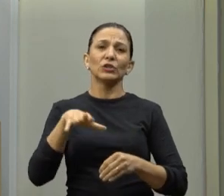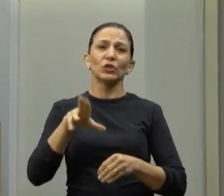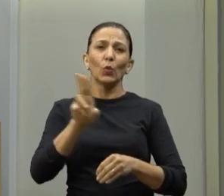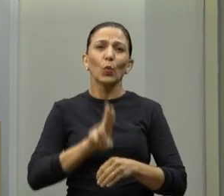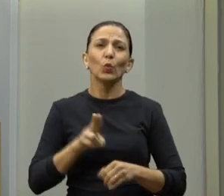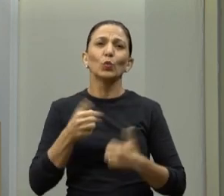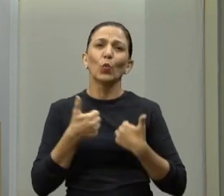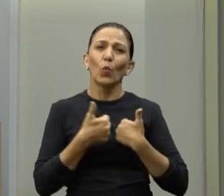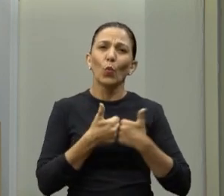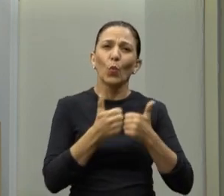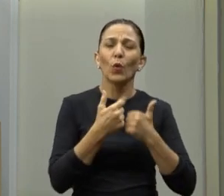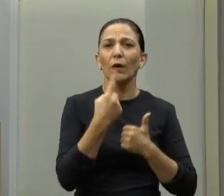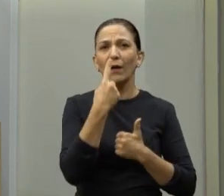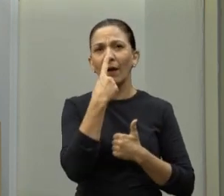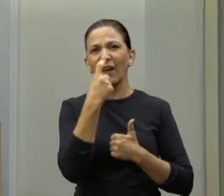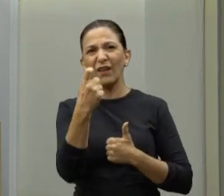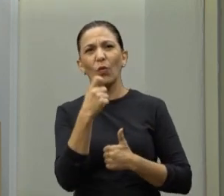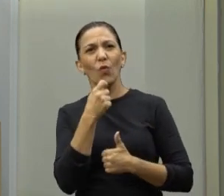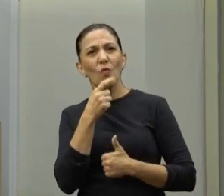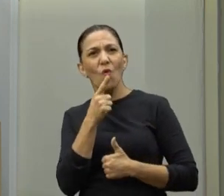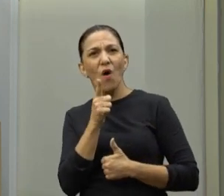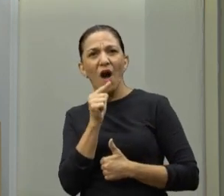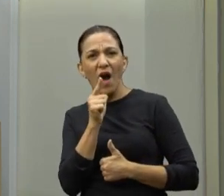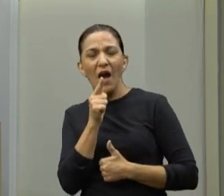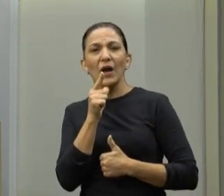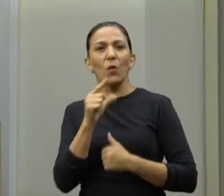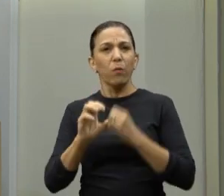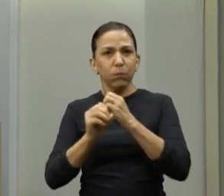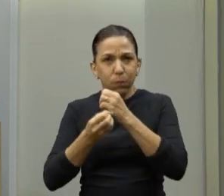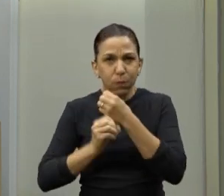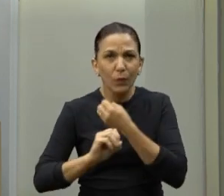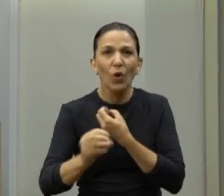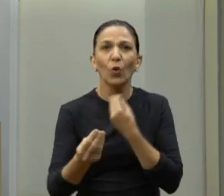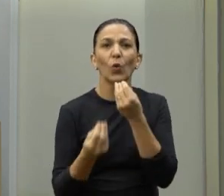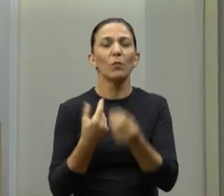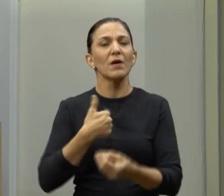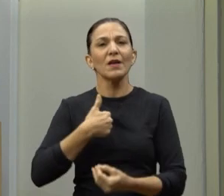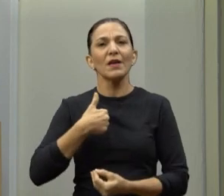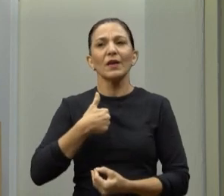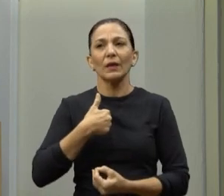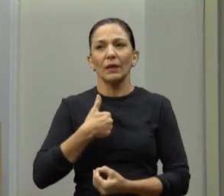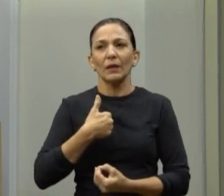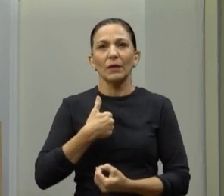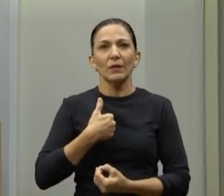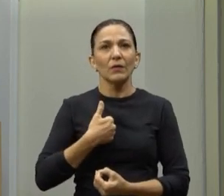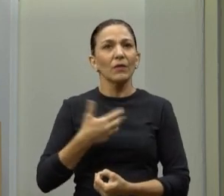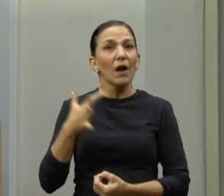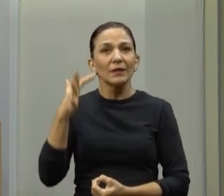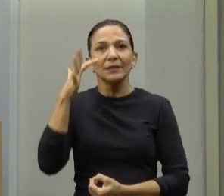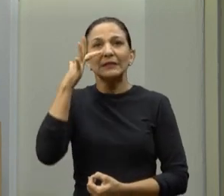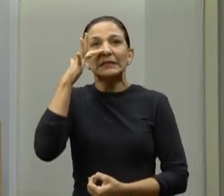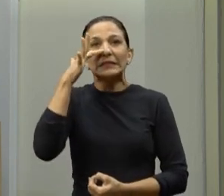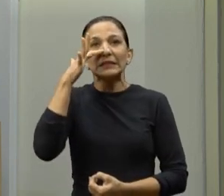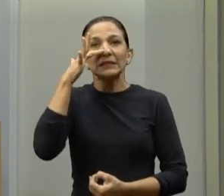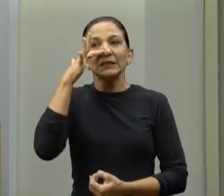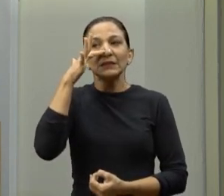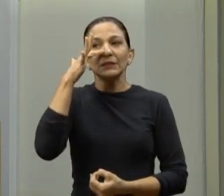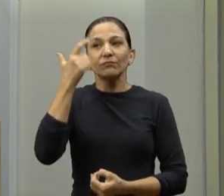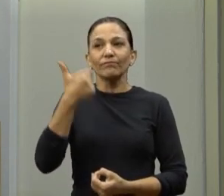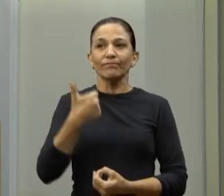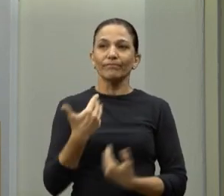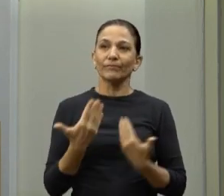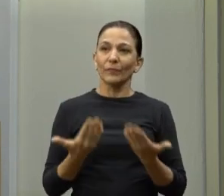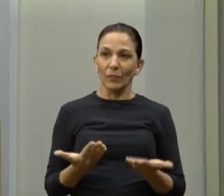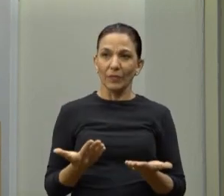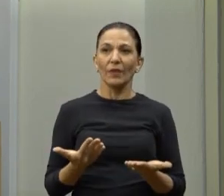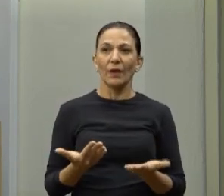acesso ao saneamento e etc e eu fiquei vou compartilhar com vocês vereadores eu fiquei de boca aberta primeiro eu não é